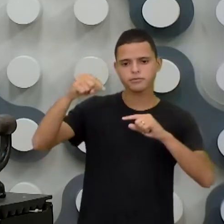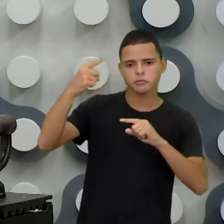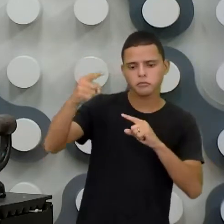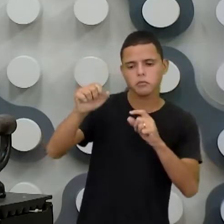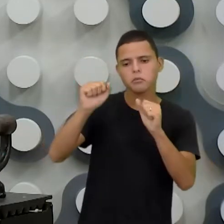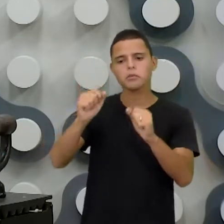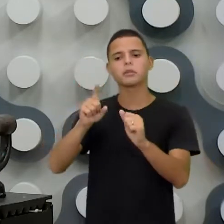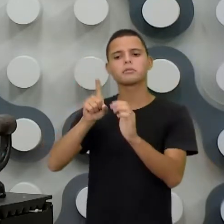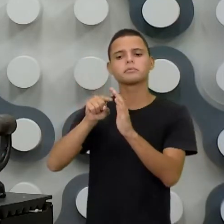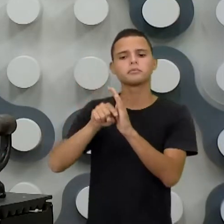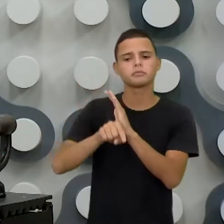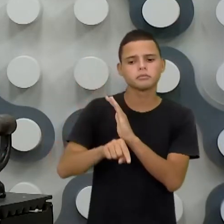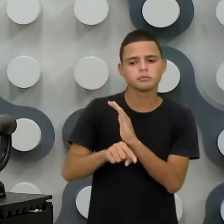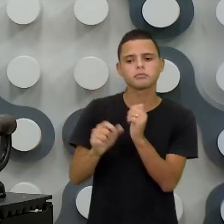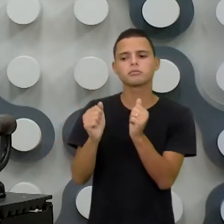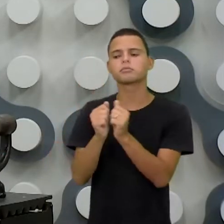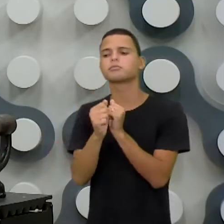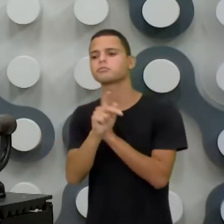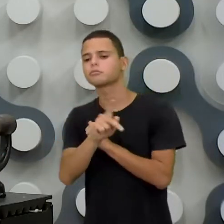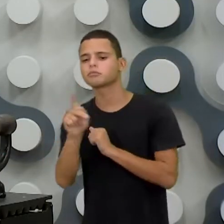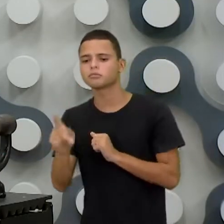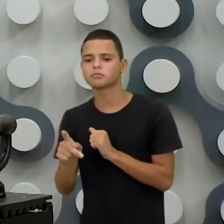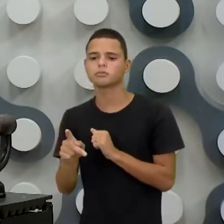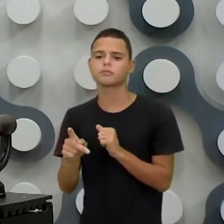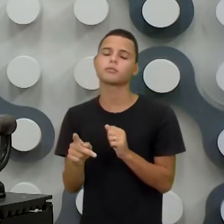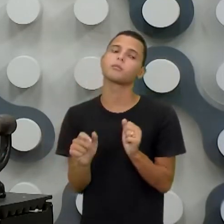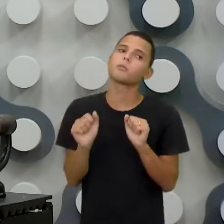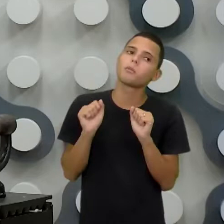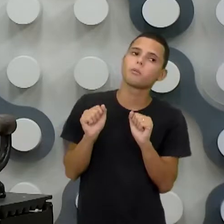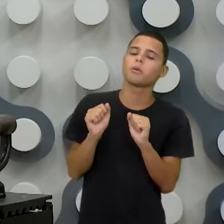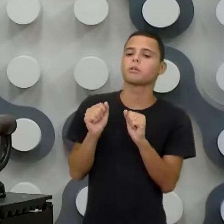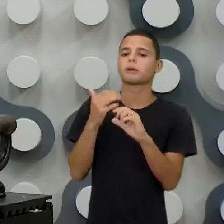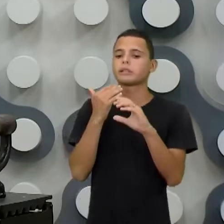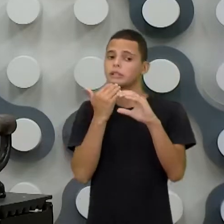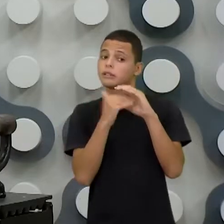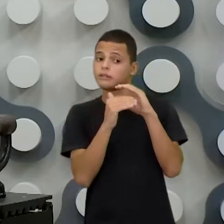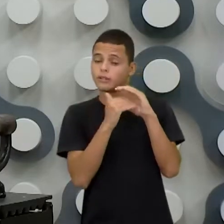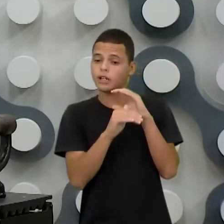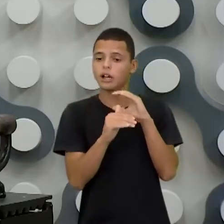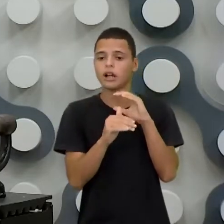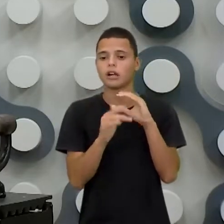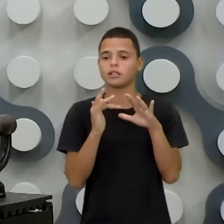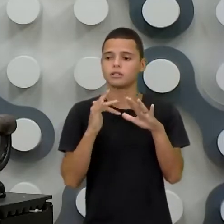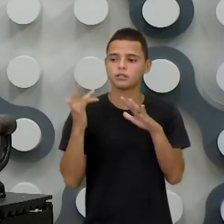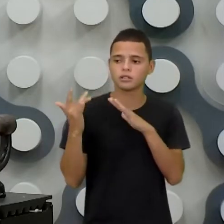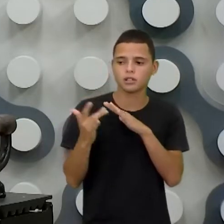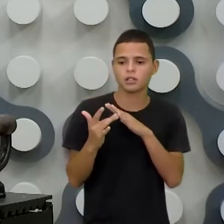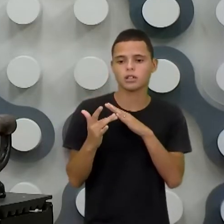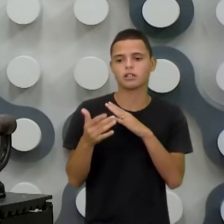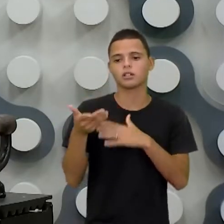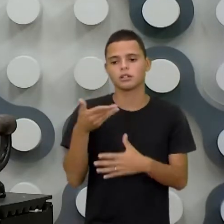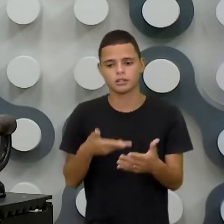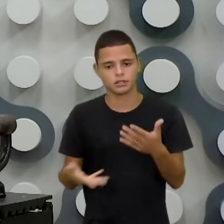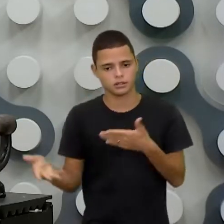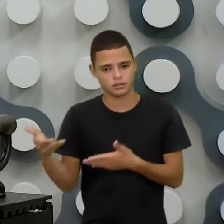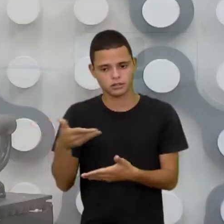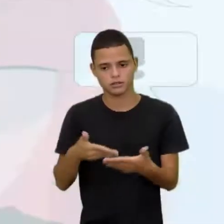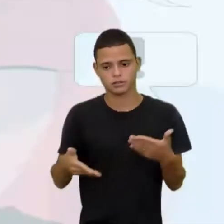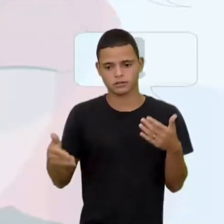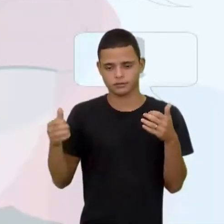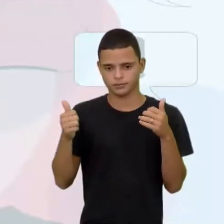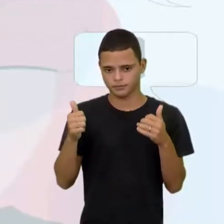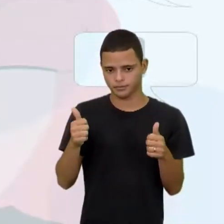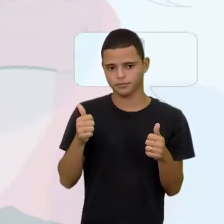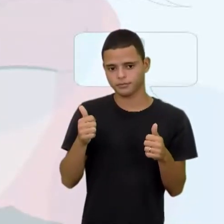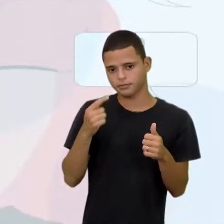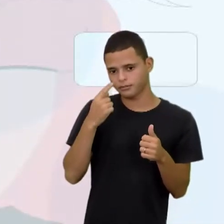podem aprofundar na sala com os professores de vocês, podem mandar lá nas redes sociais e a gente vai interagindo aí sobre essa pergunta. Então, na tela para